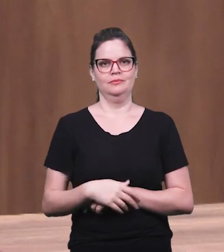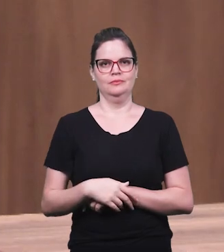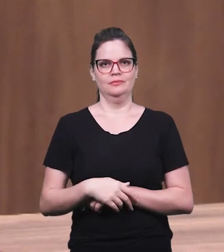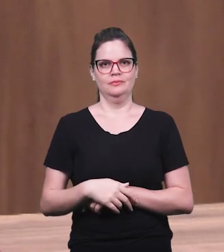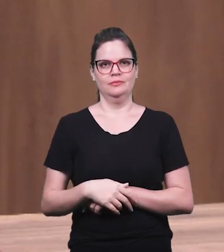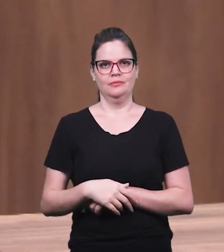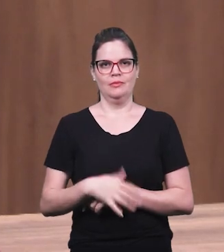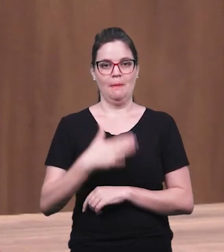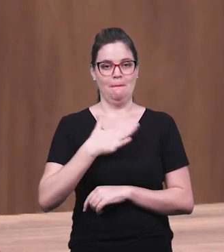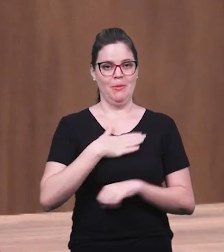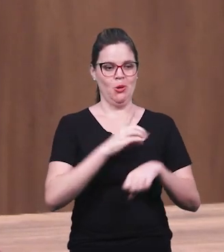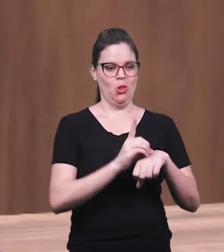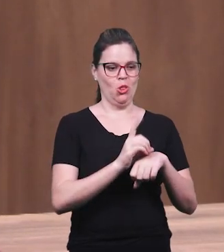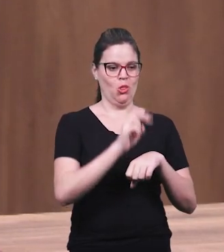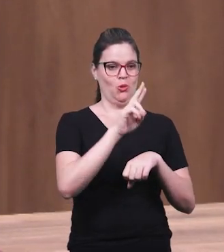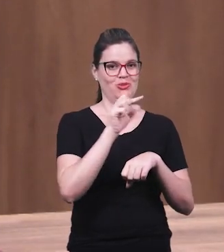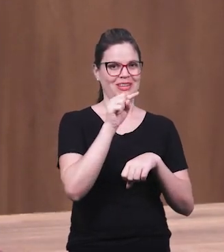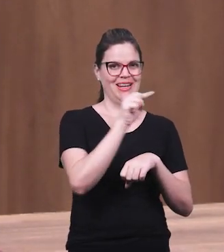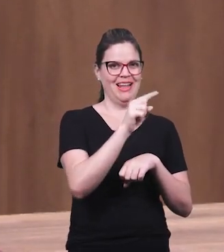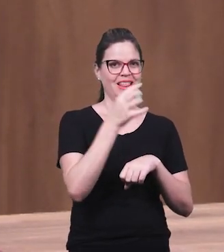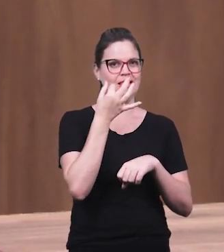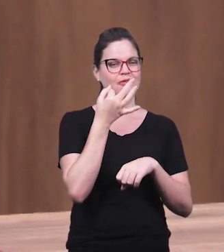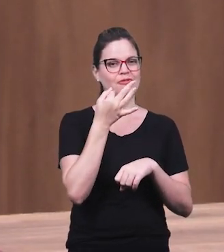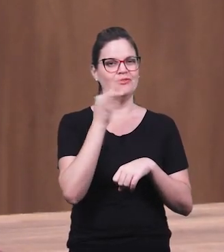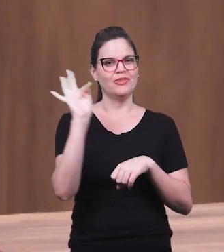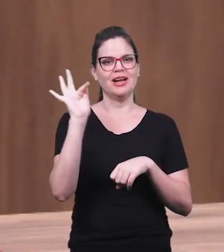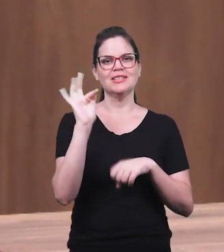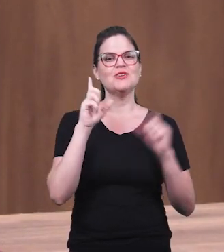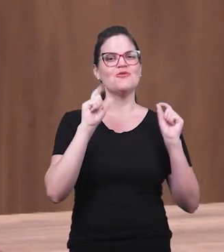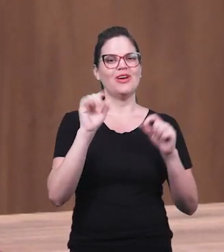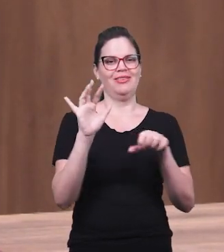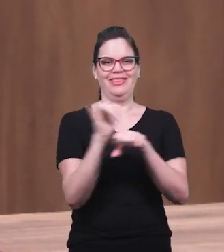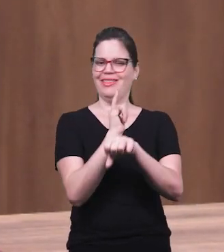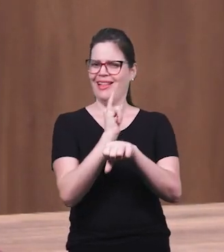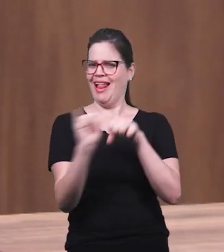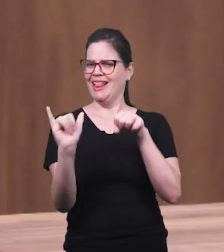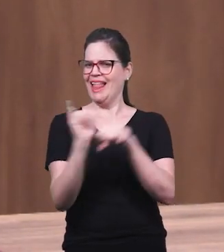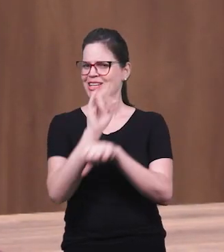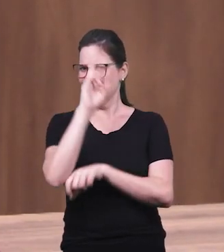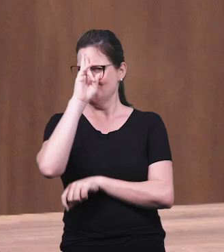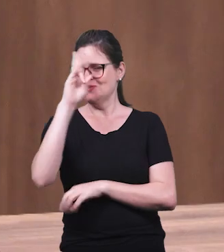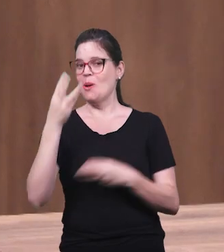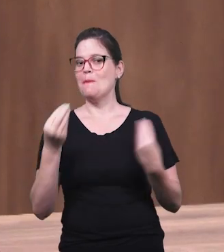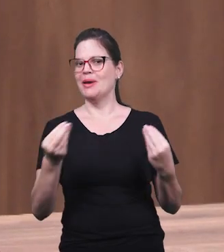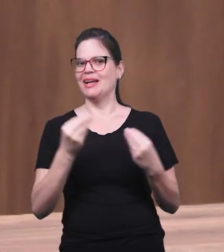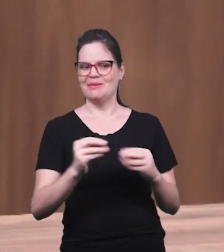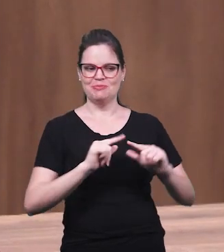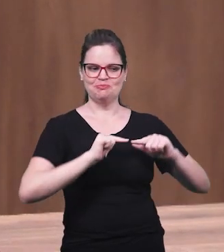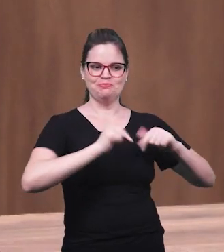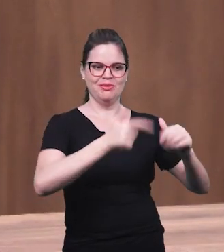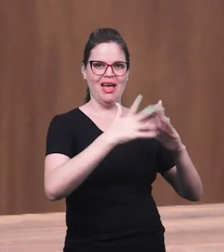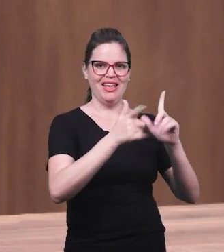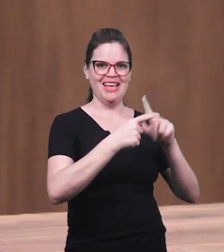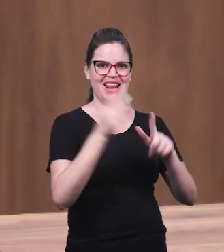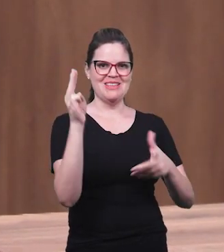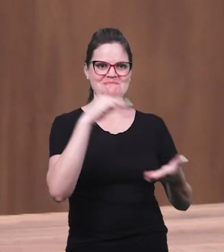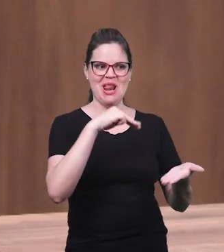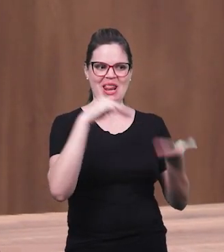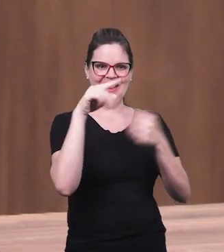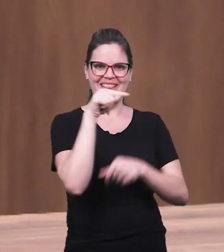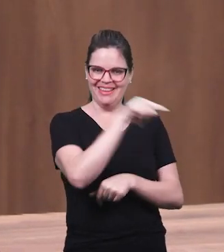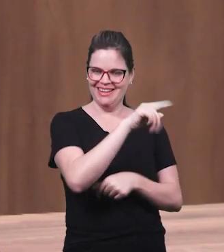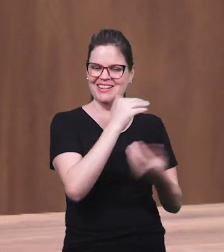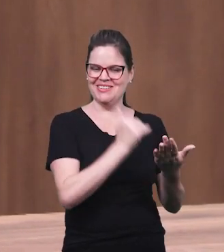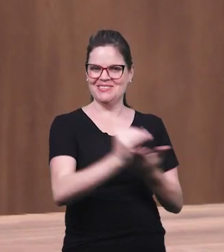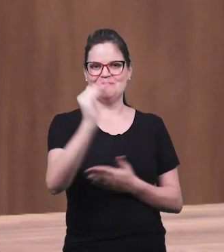o meu doutoramento na França e tudo foi um pretexto do Senhor para que a obra se realizasse, né? E foi algo